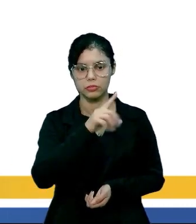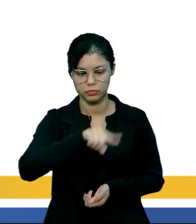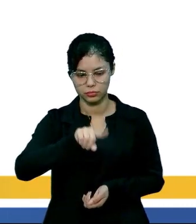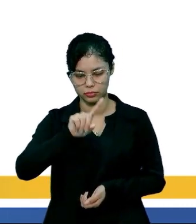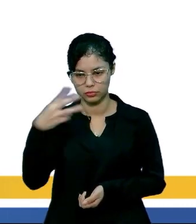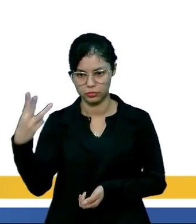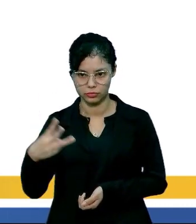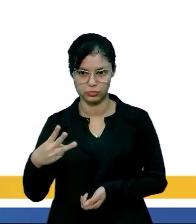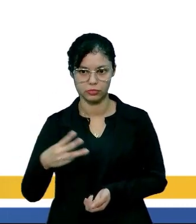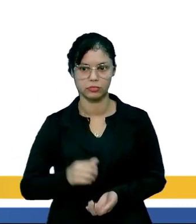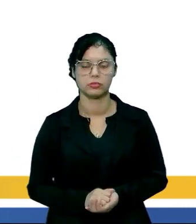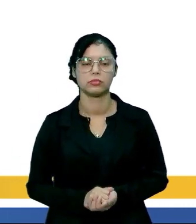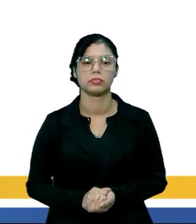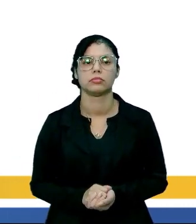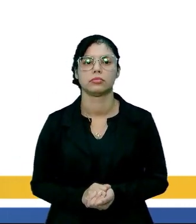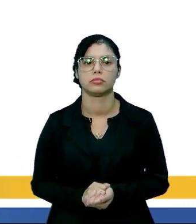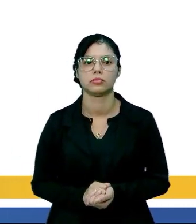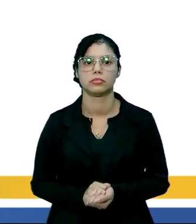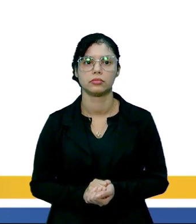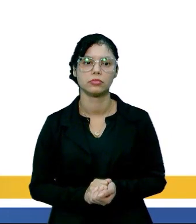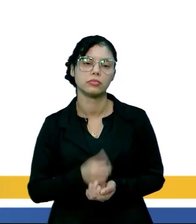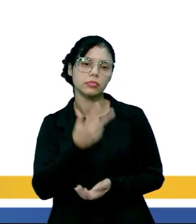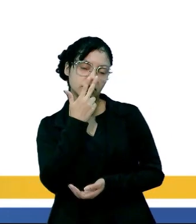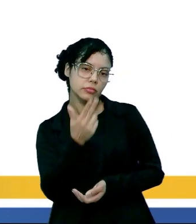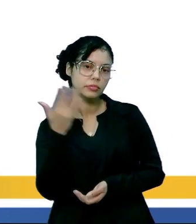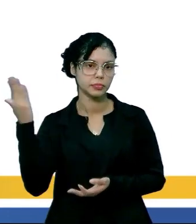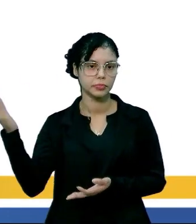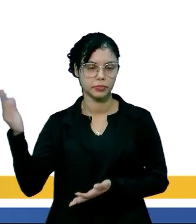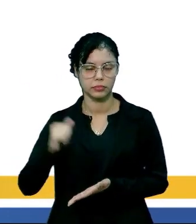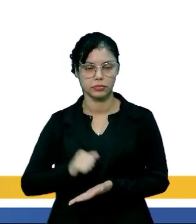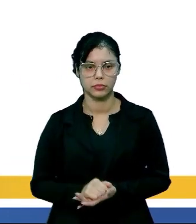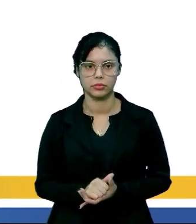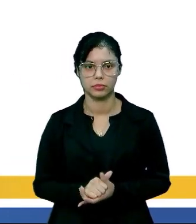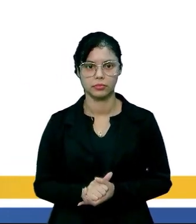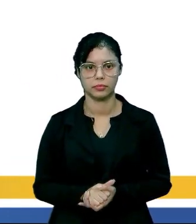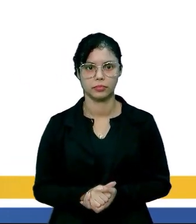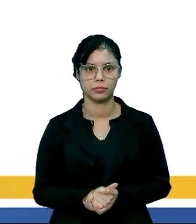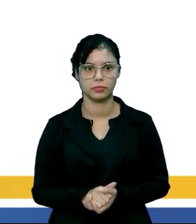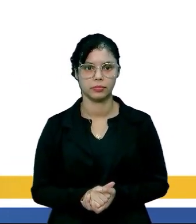de 3. Que é o que vai aparecer aqui.